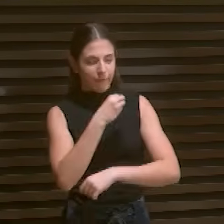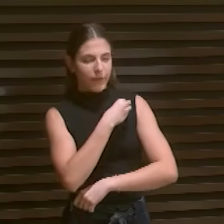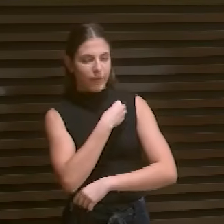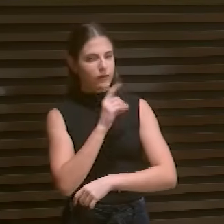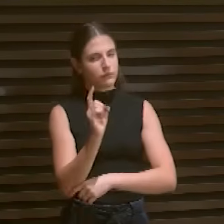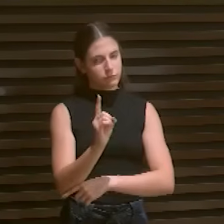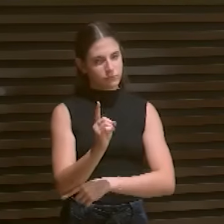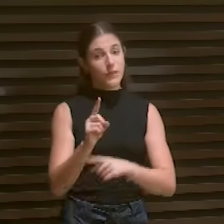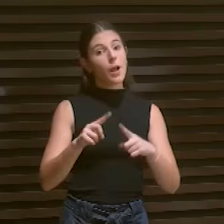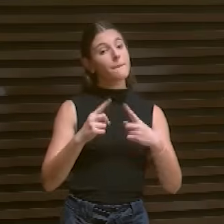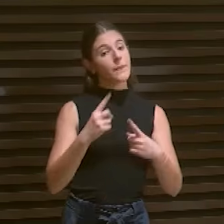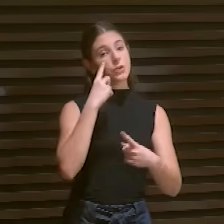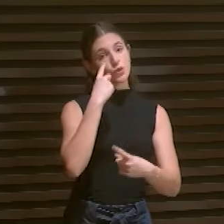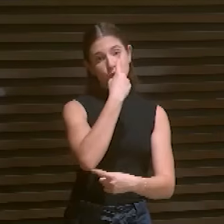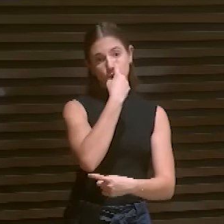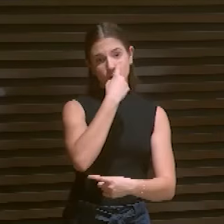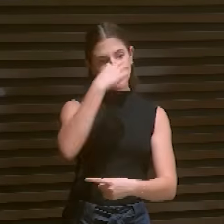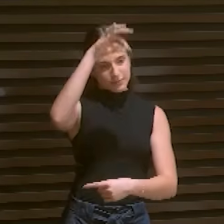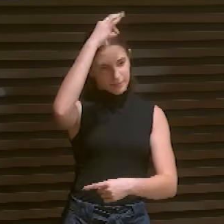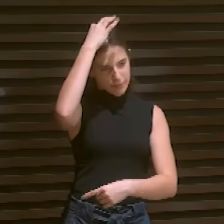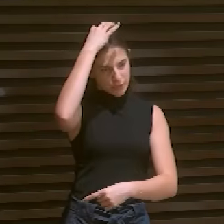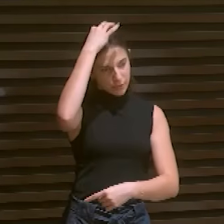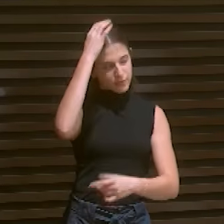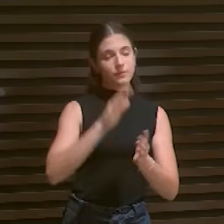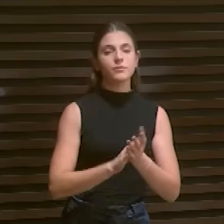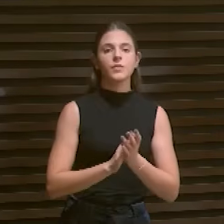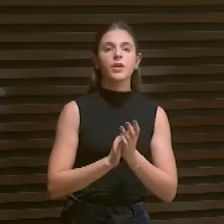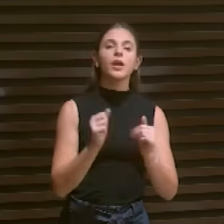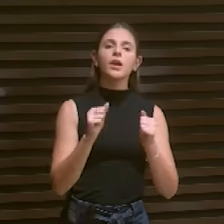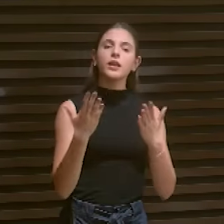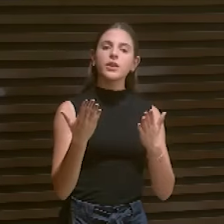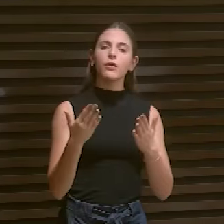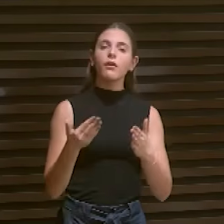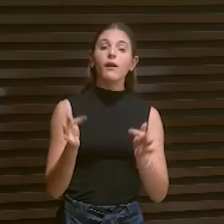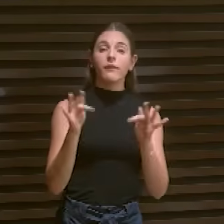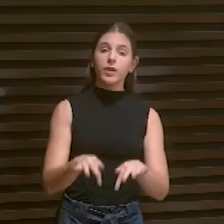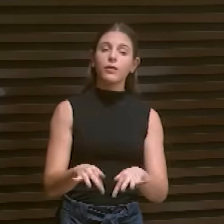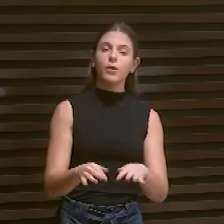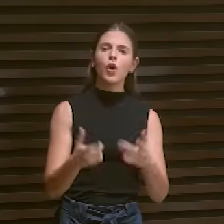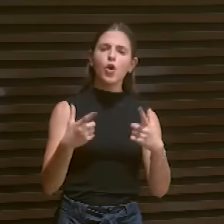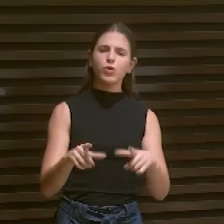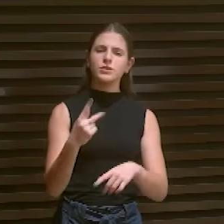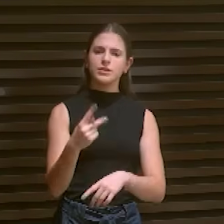espirituais. Então, concluindo, eu pergunto: onde está o seu amor?